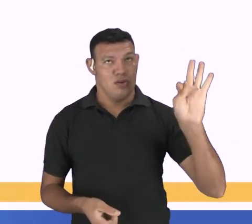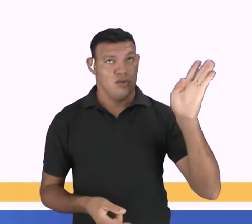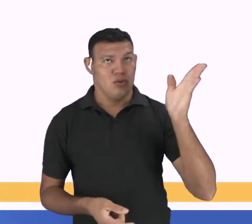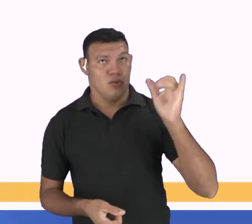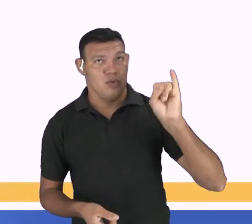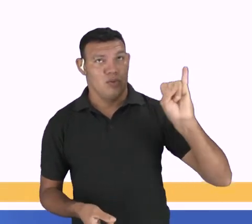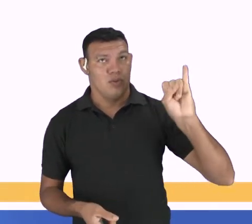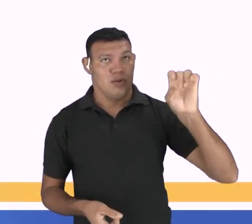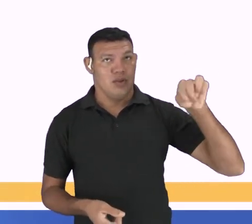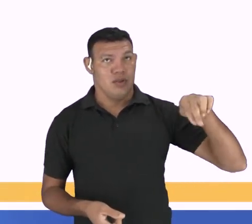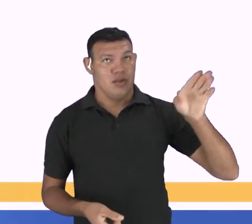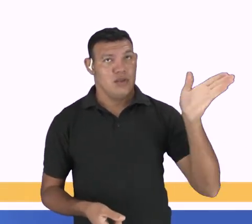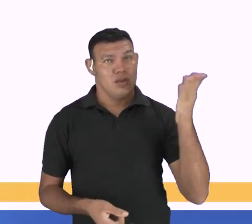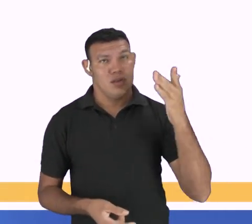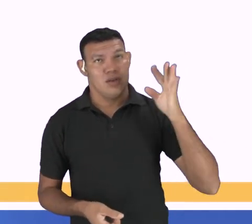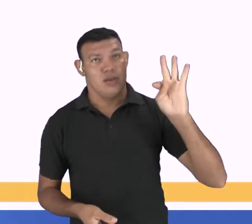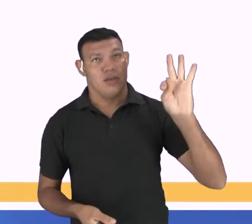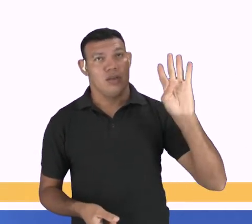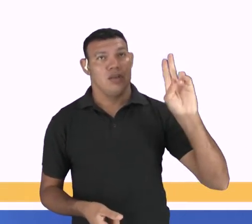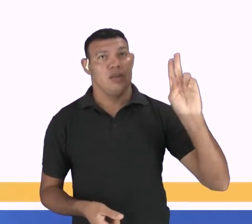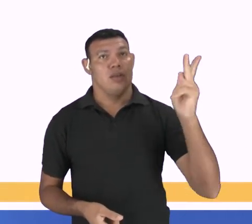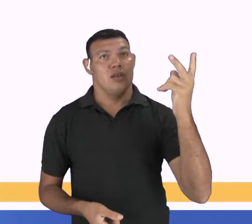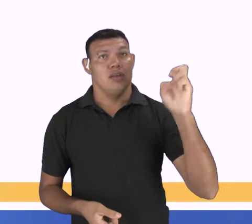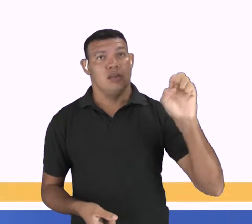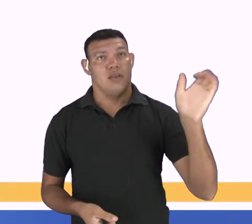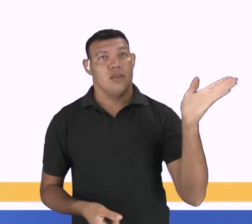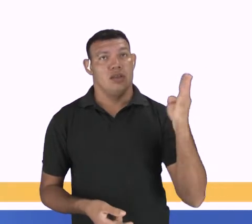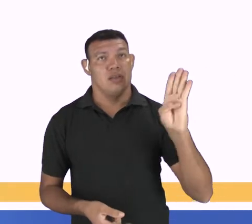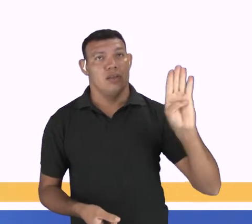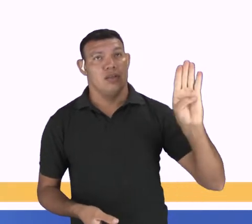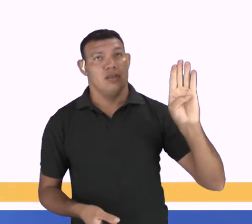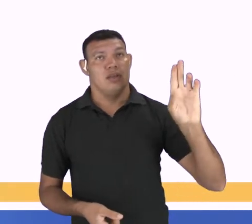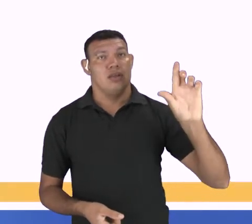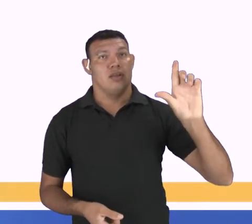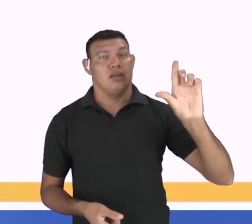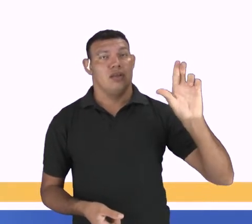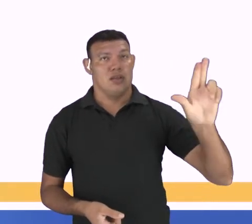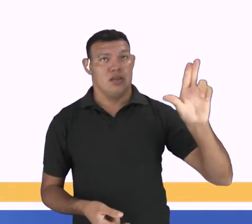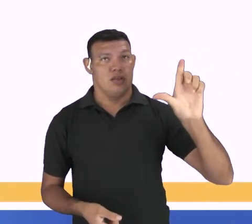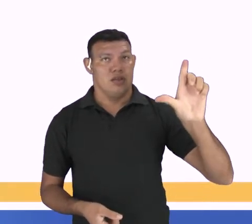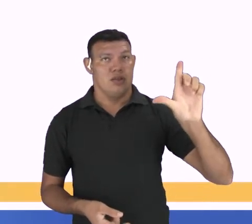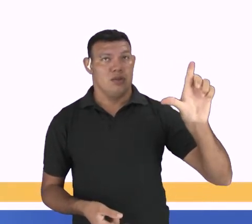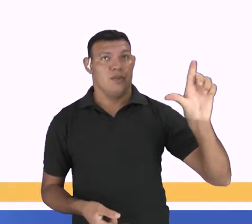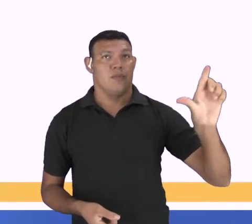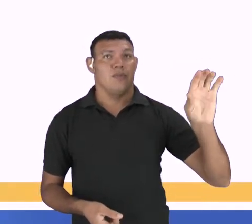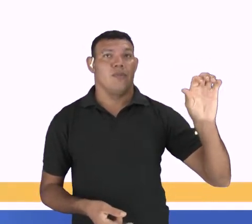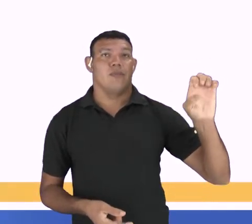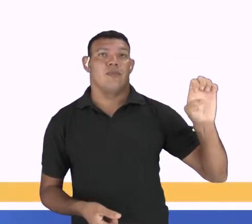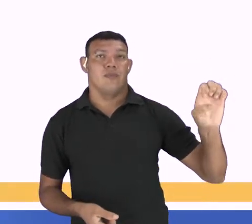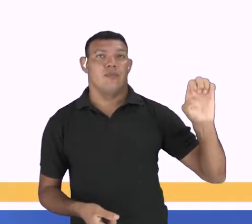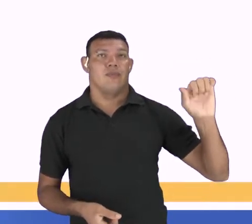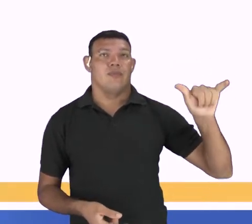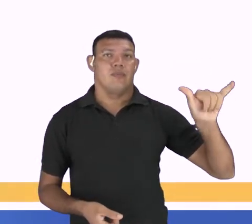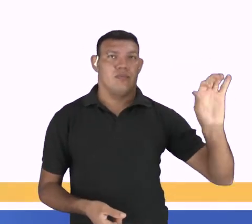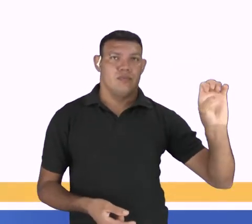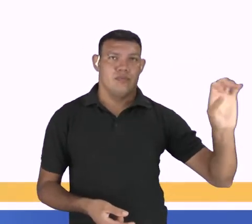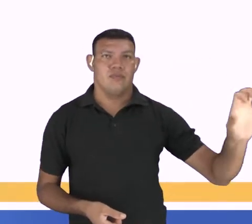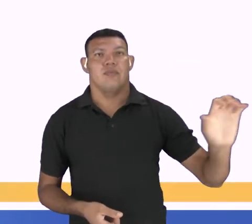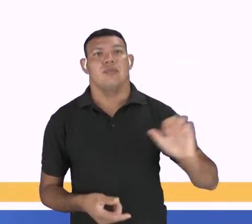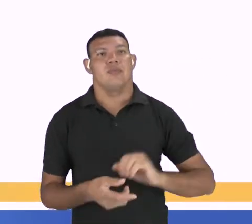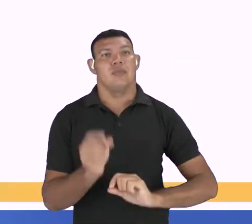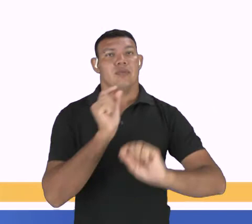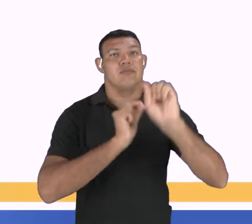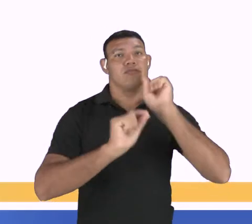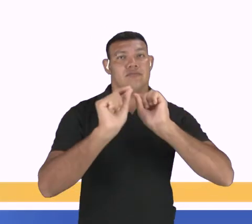olhos do touro. O significado real, na mosca. A imagem dá esse auxílio aí para a gente conseguir